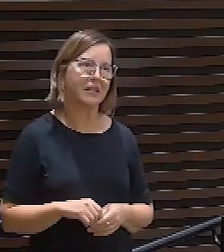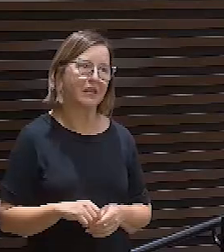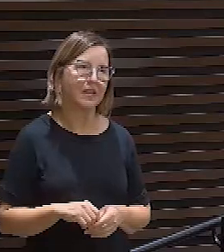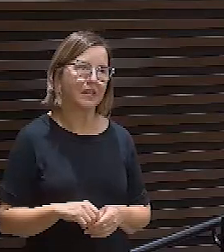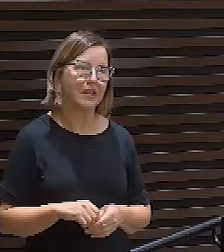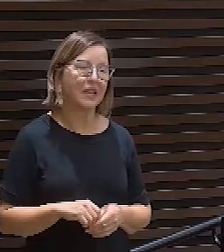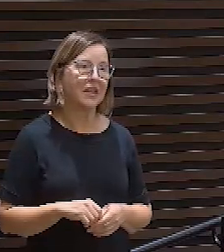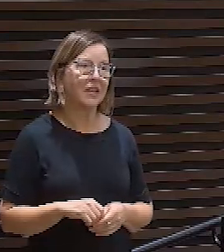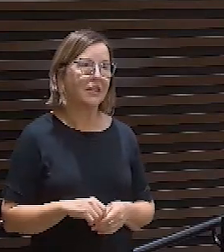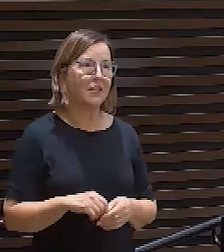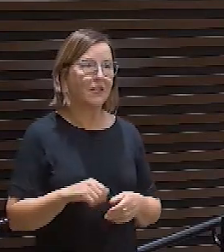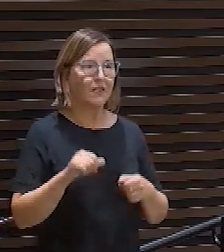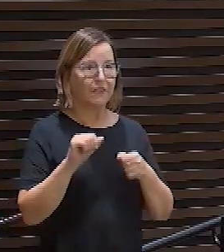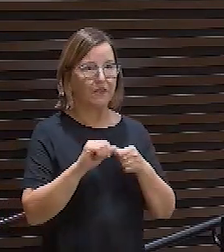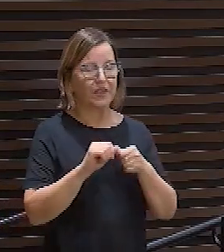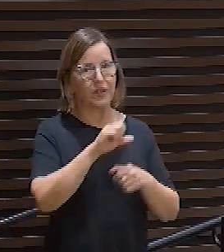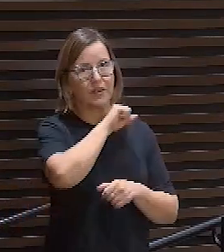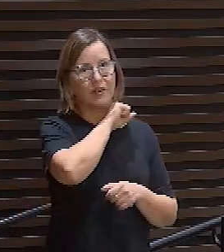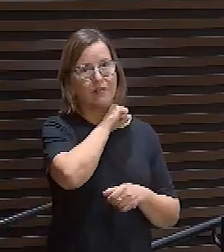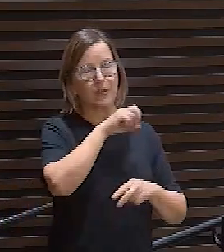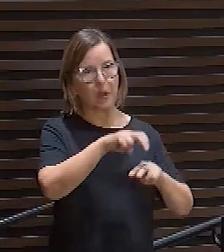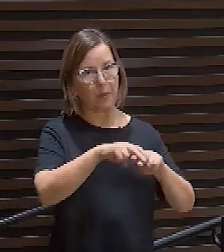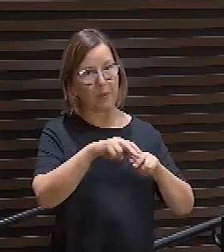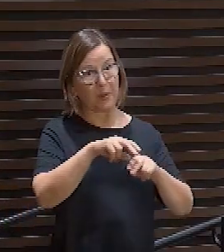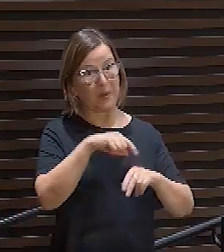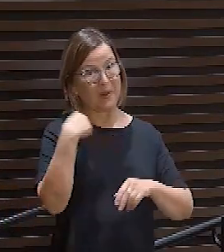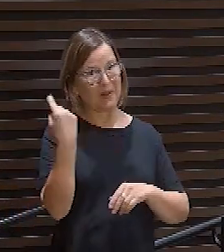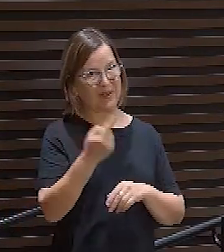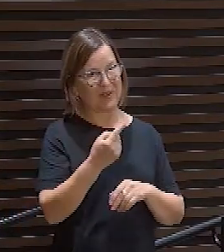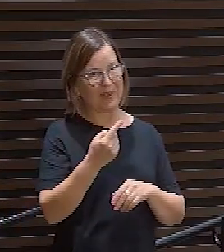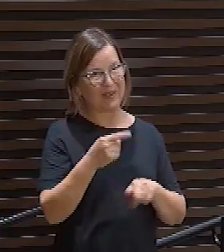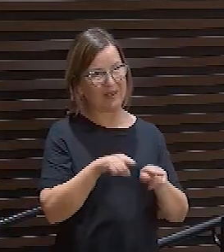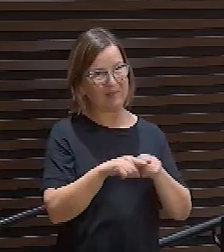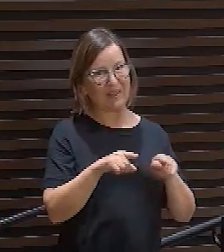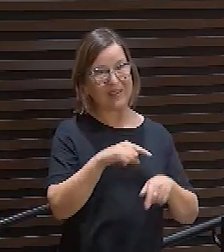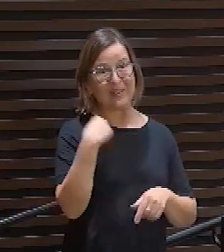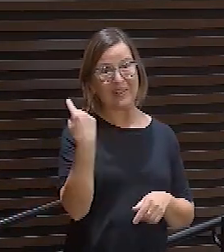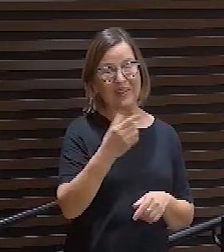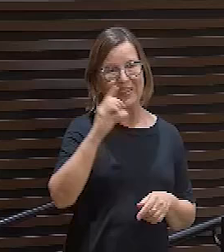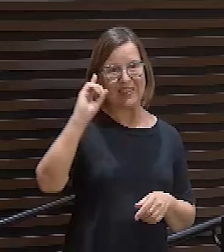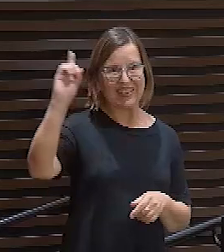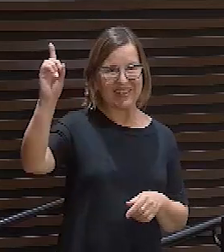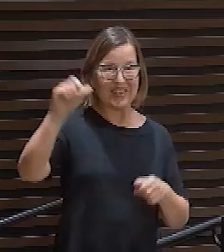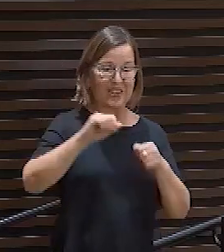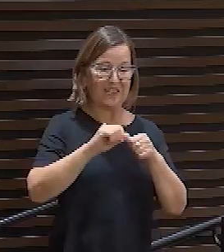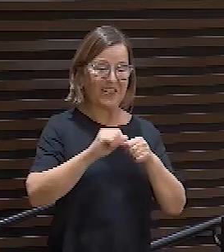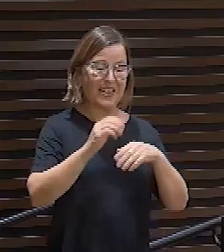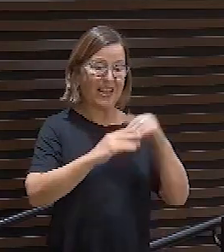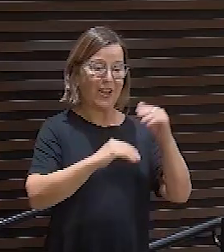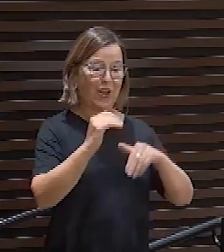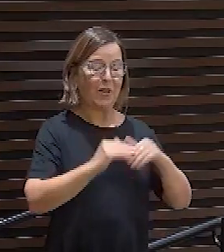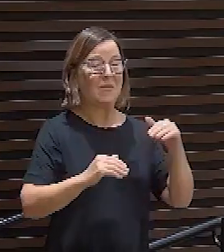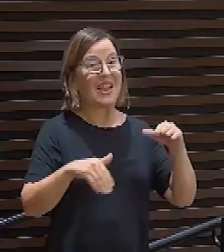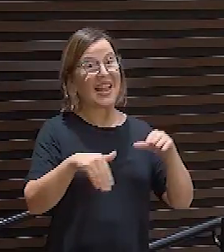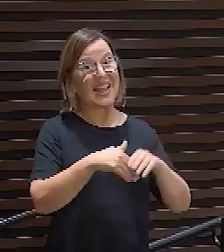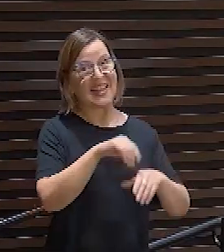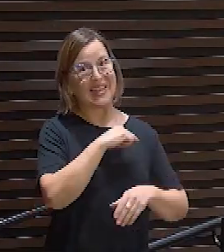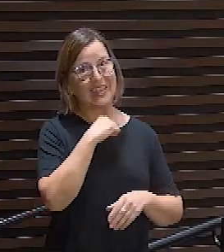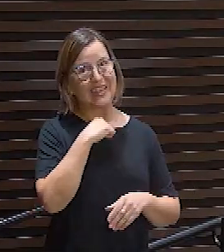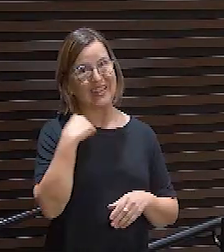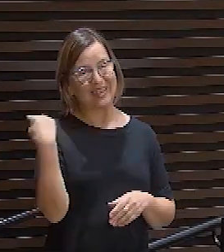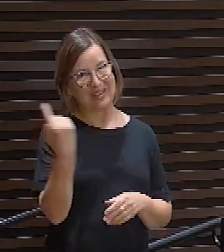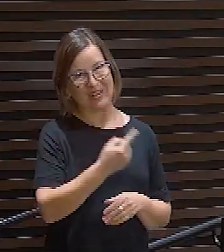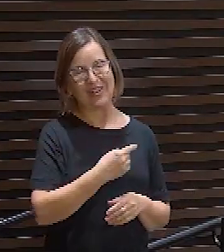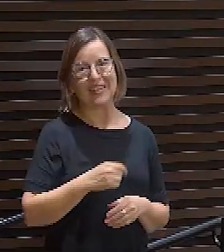gigante. Mas o nosso Deus é maior ainda. Ele é infinito. E ele fez uma obra em nós. Veja o versículo